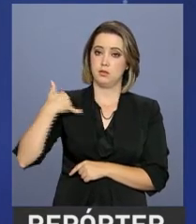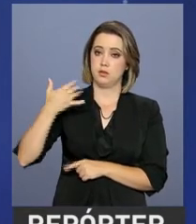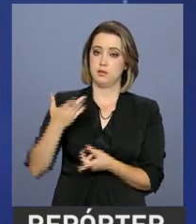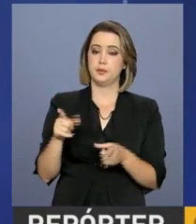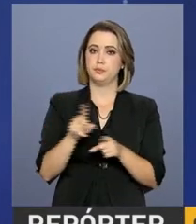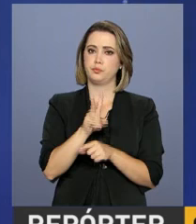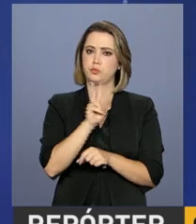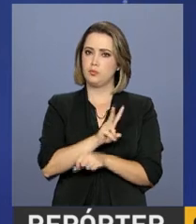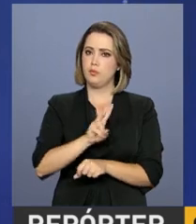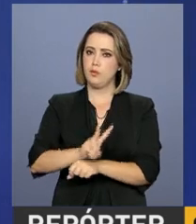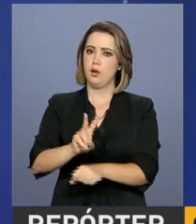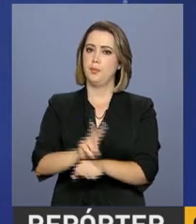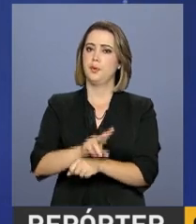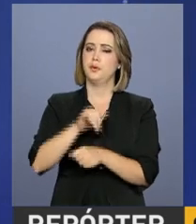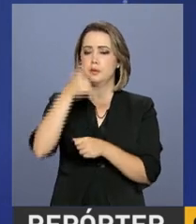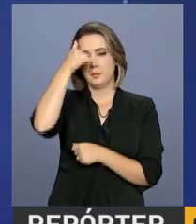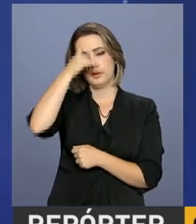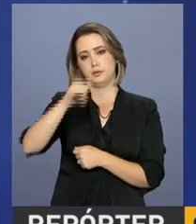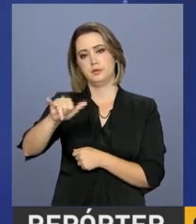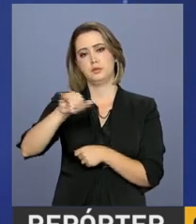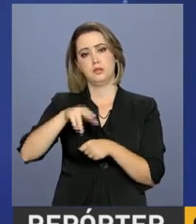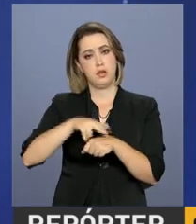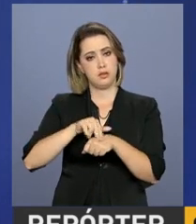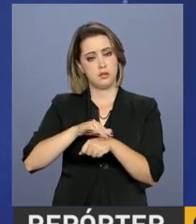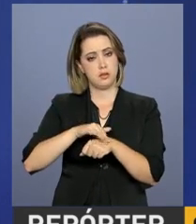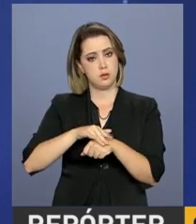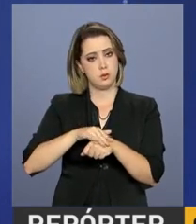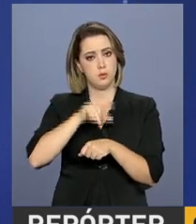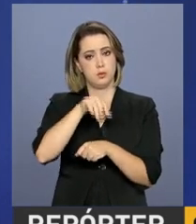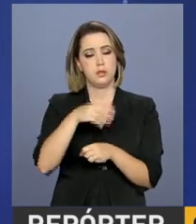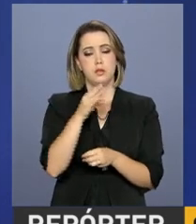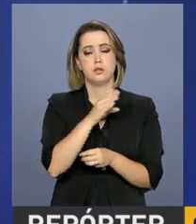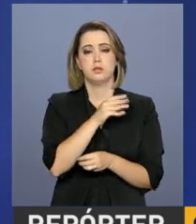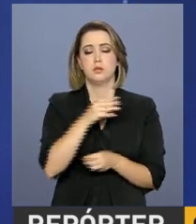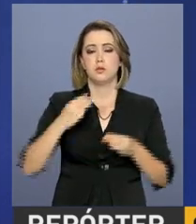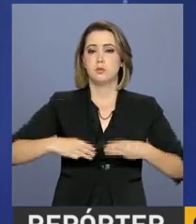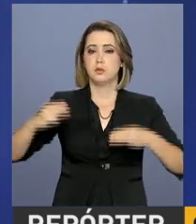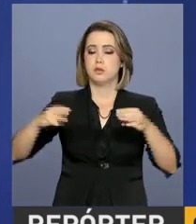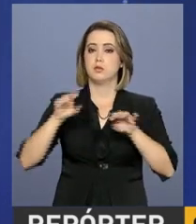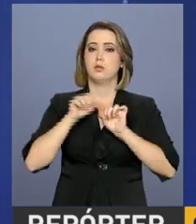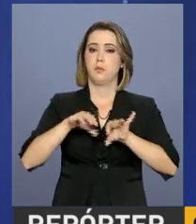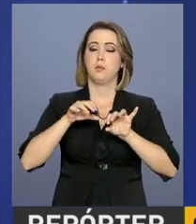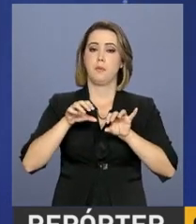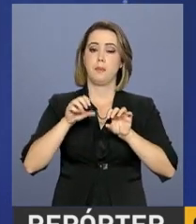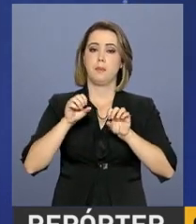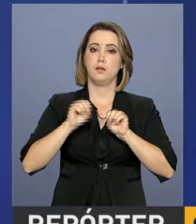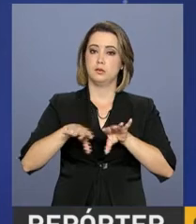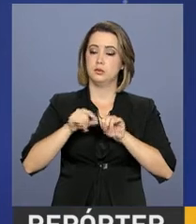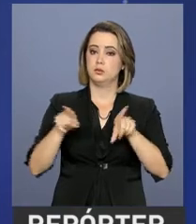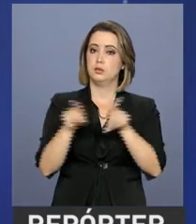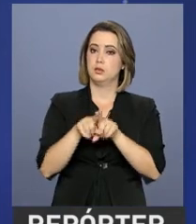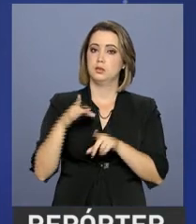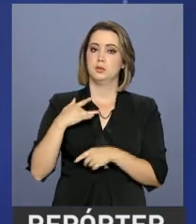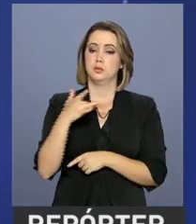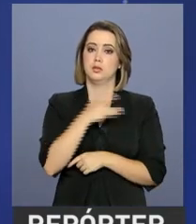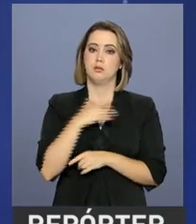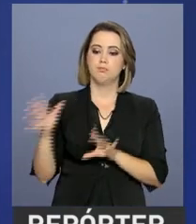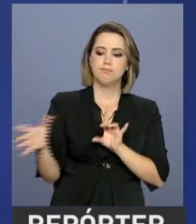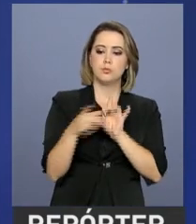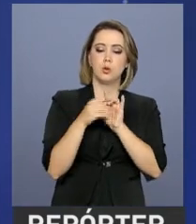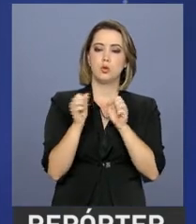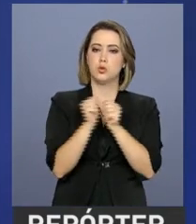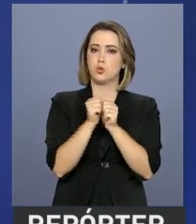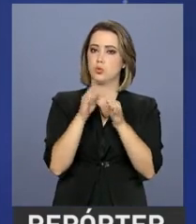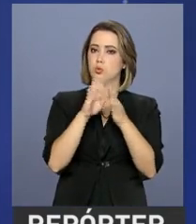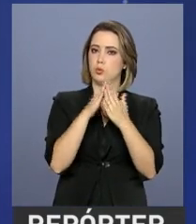adolescentes contra essas doenças, os Ministérios da Saúde e da Educação anunciaram uma parceria que vai incentivar escolas de todo o